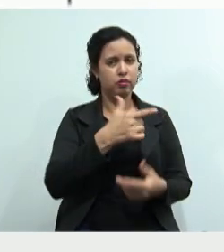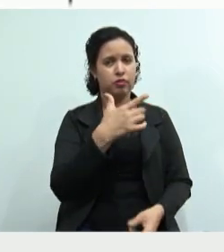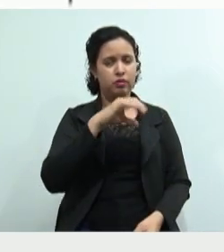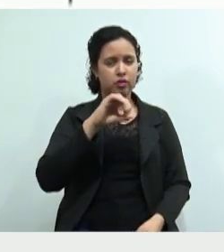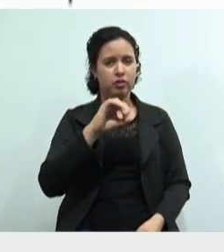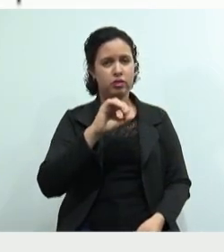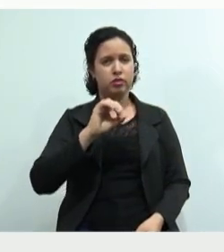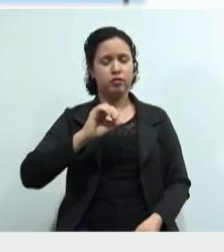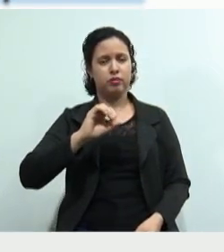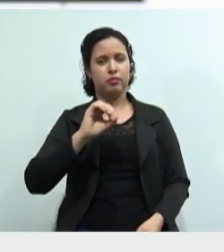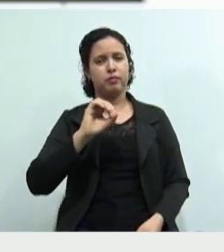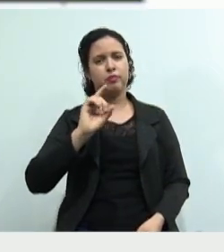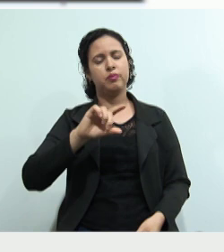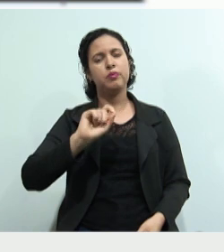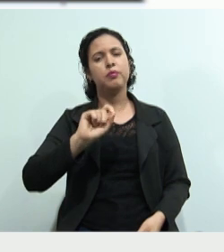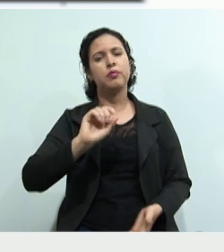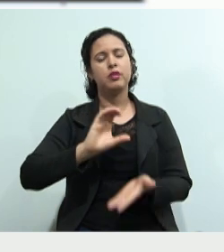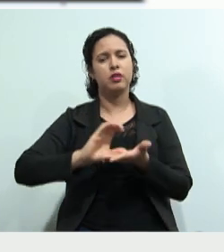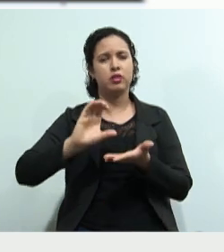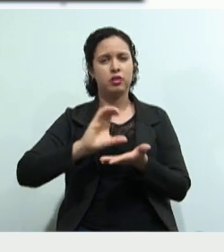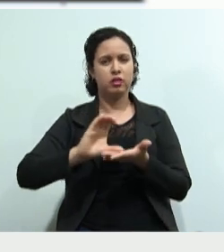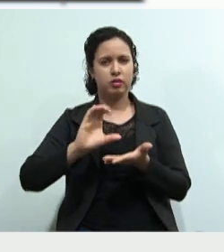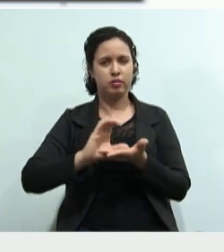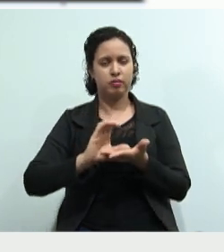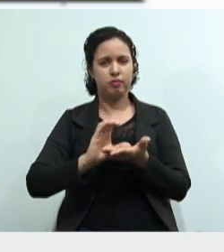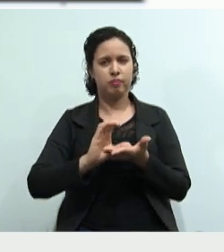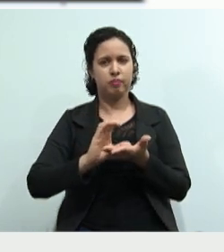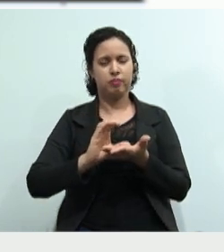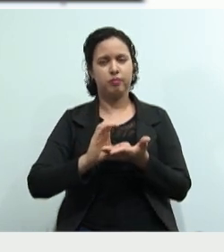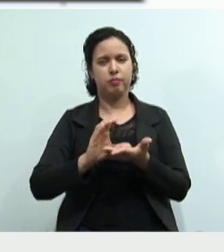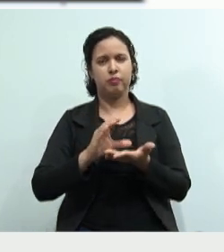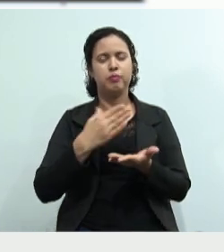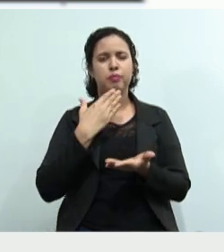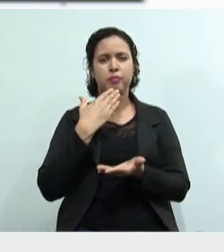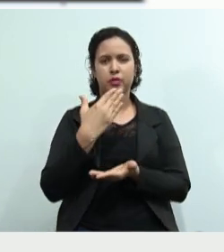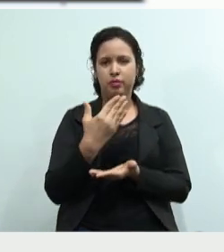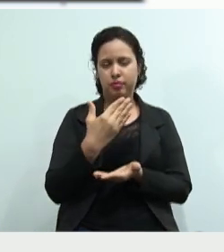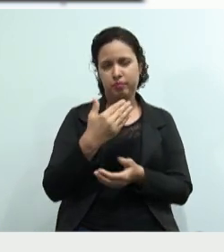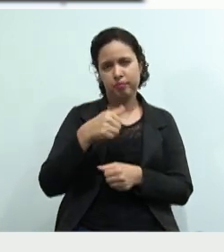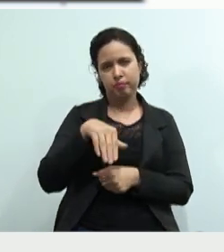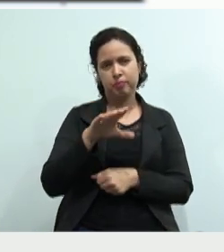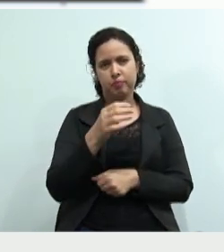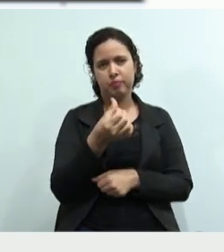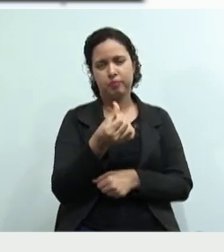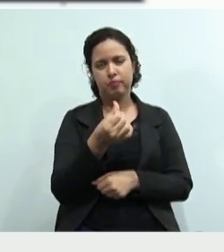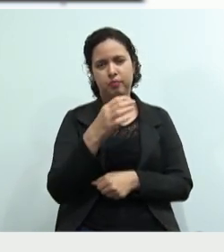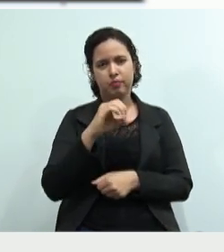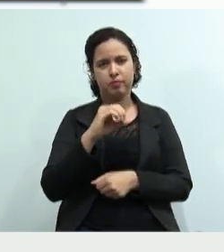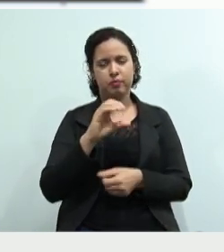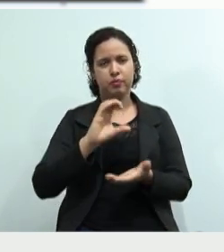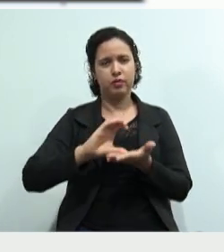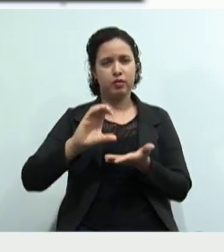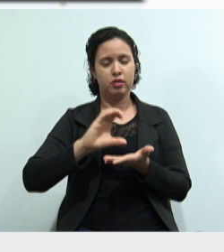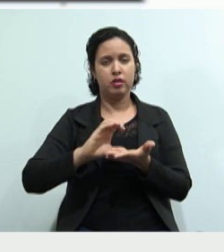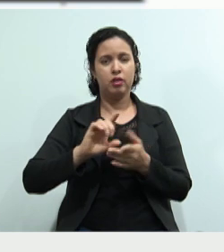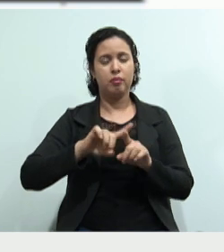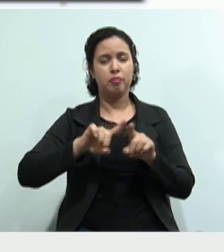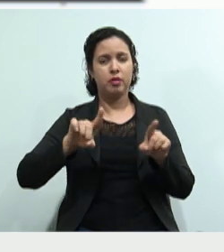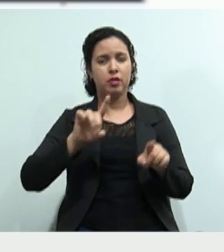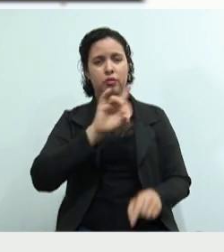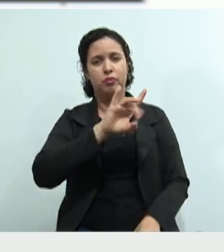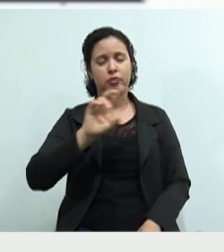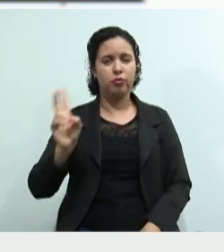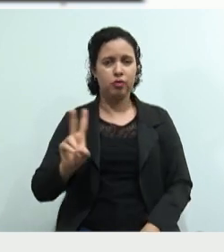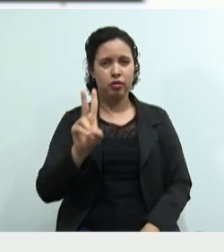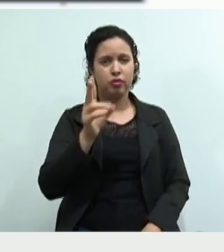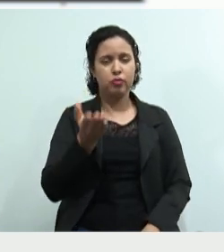Você solicita, então, mais 60 cadernos. Mas digamos que o valor do produto subiu e agora cada um custa